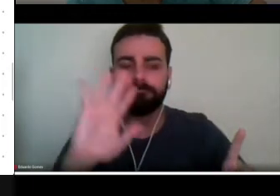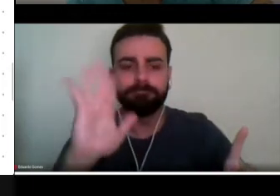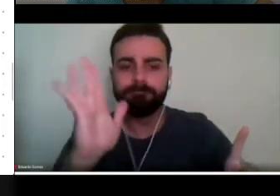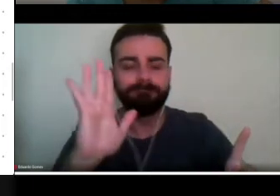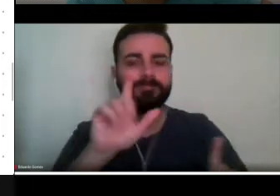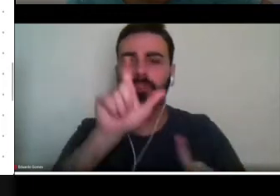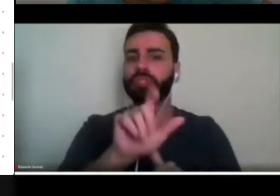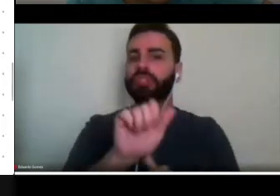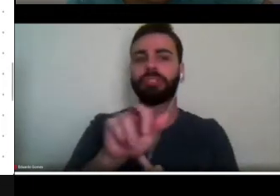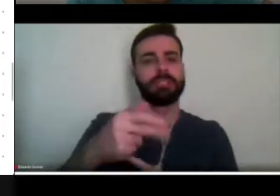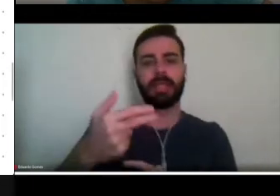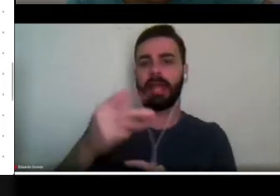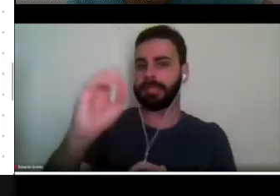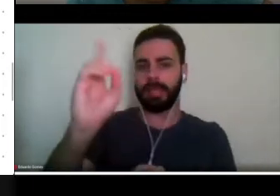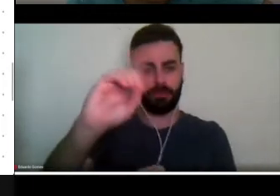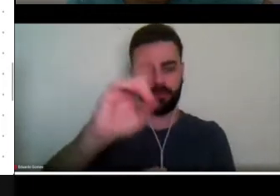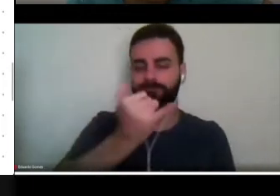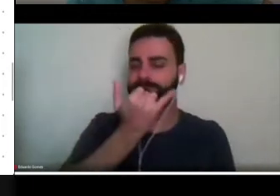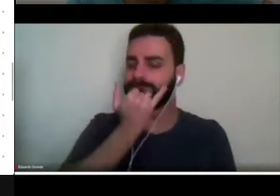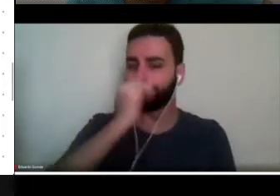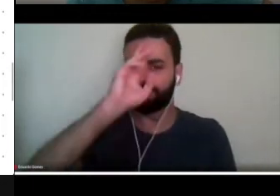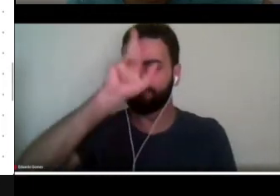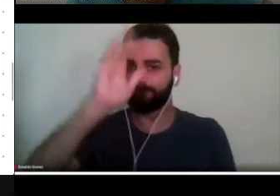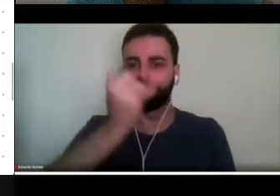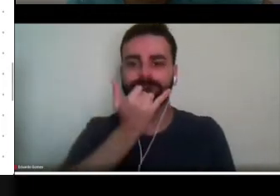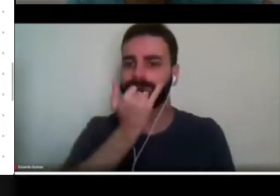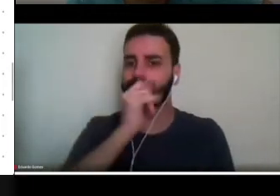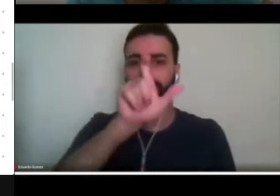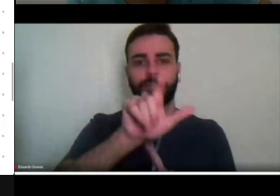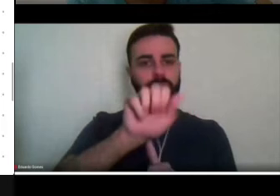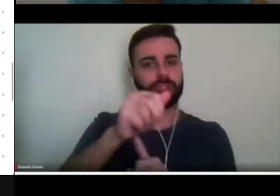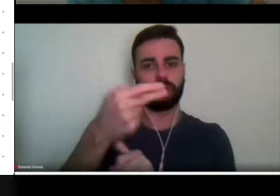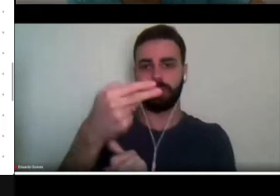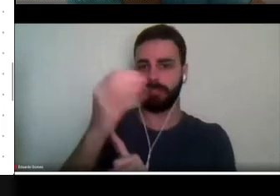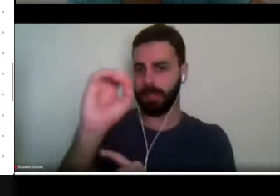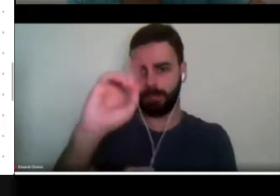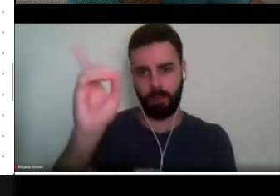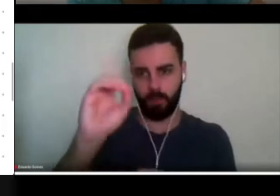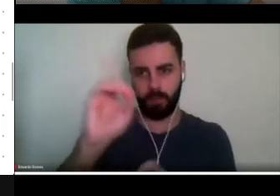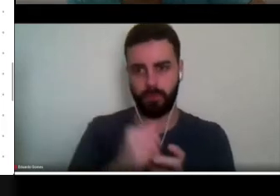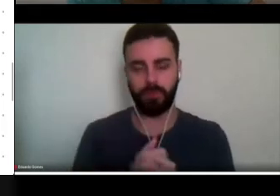Tá? O XA é maior que 0.